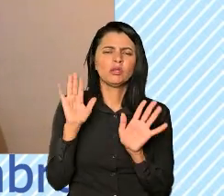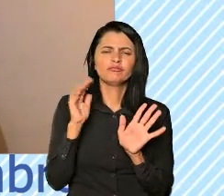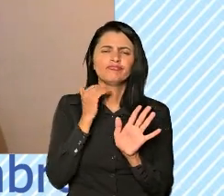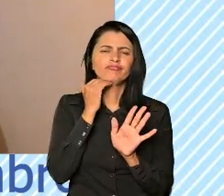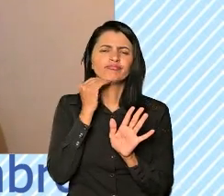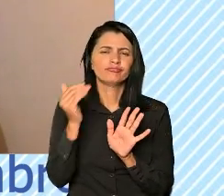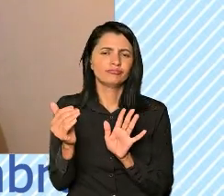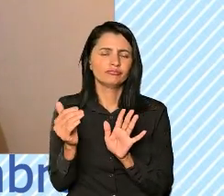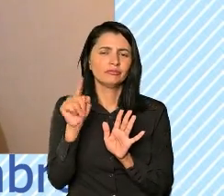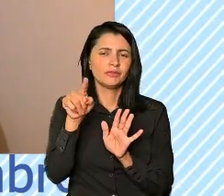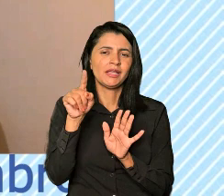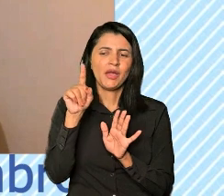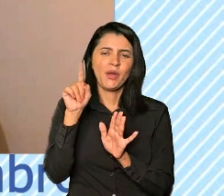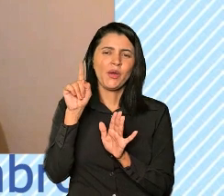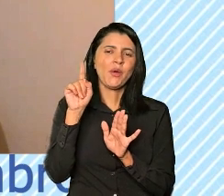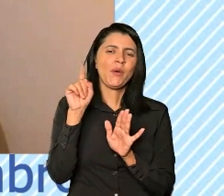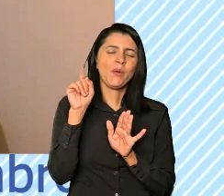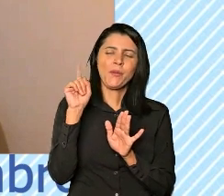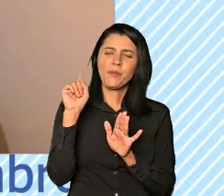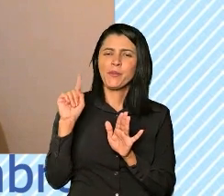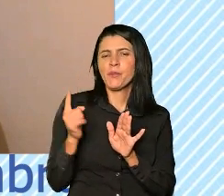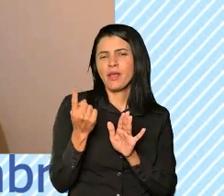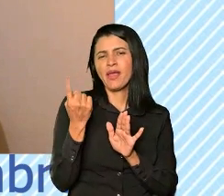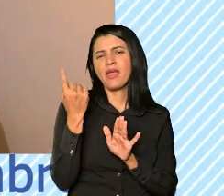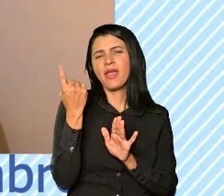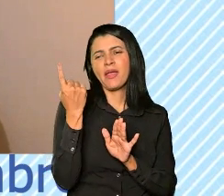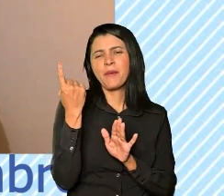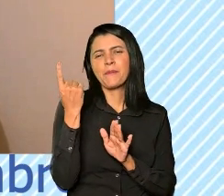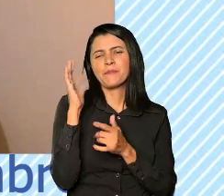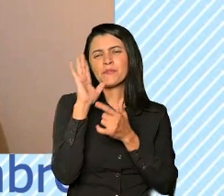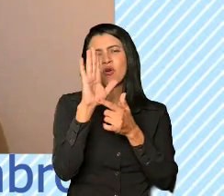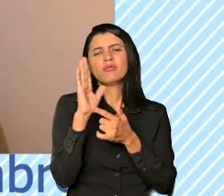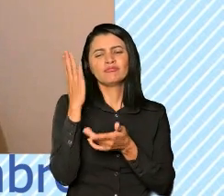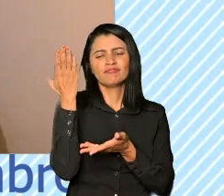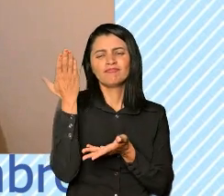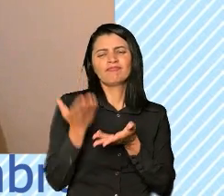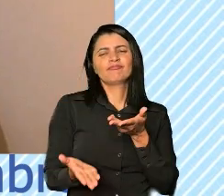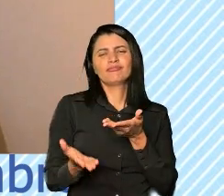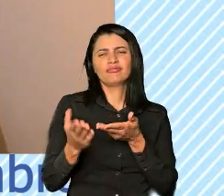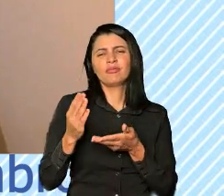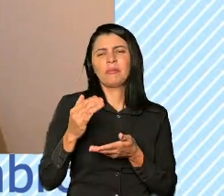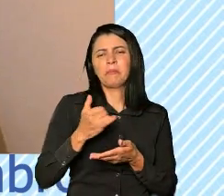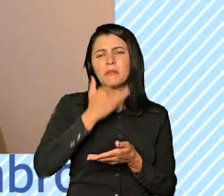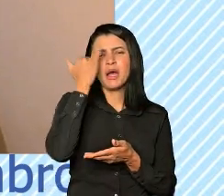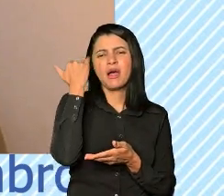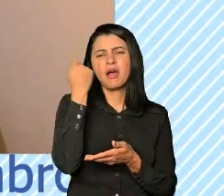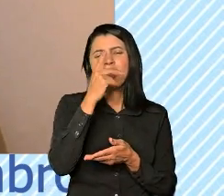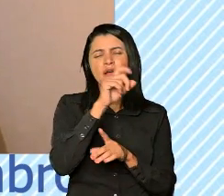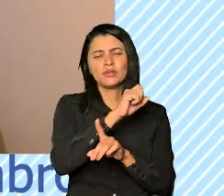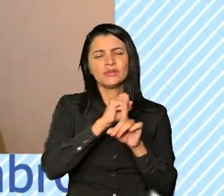Ou seja, simbolizam parte do fracasso de uma sociedade que a partir do